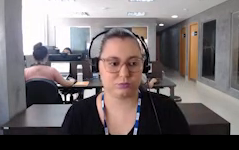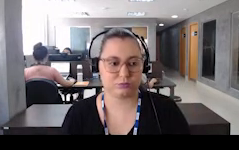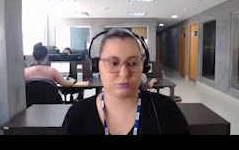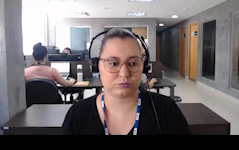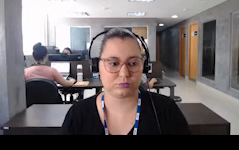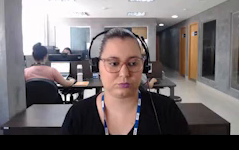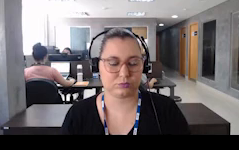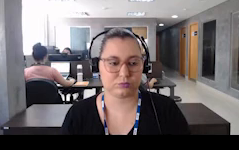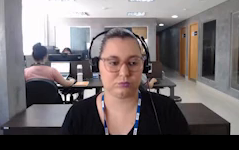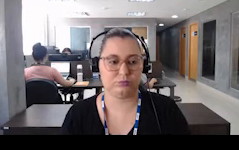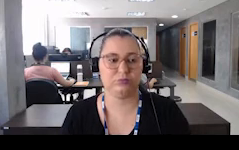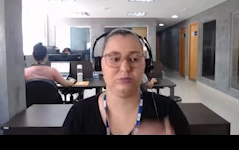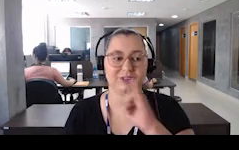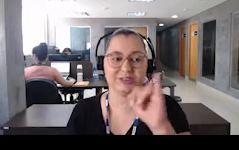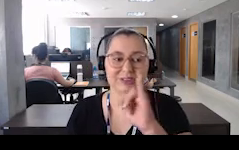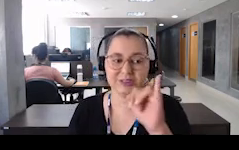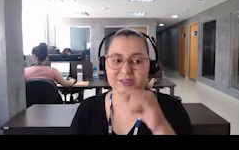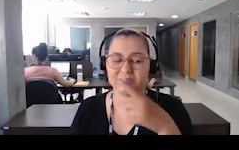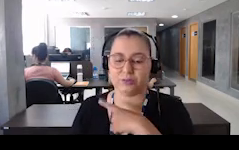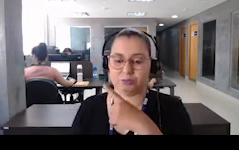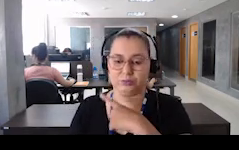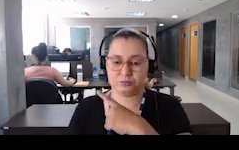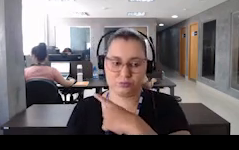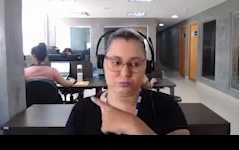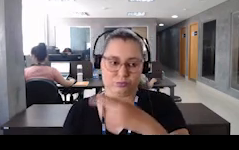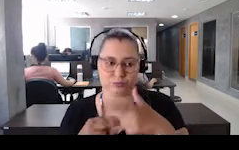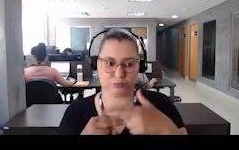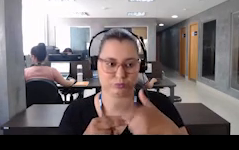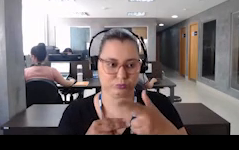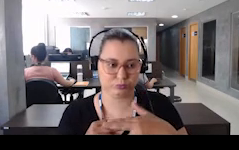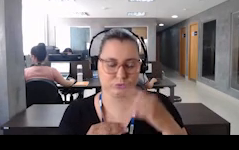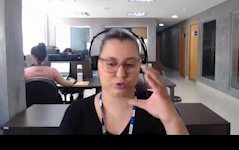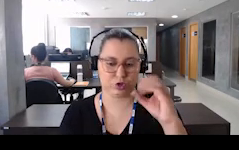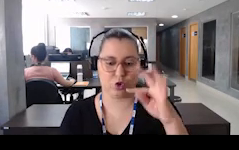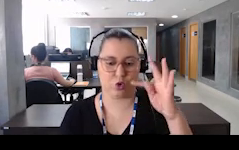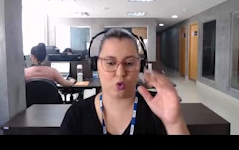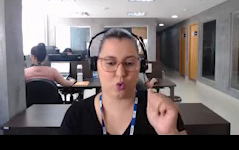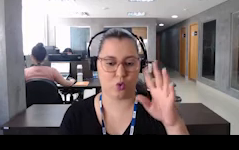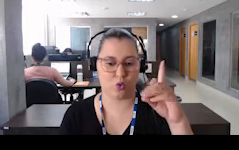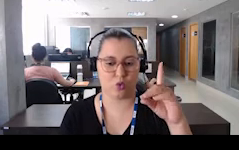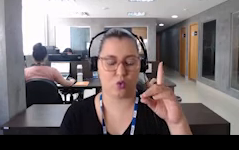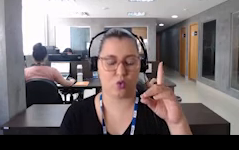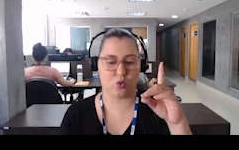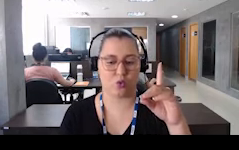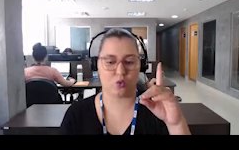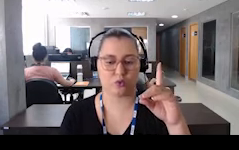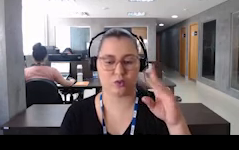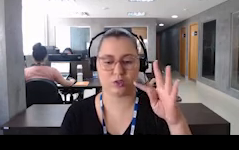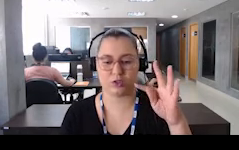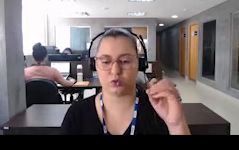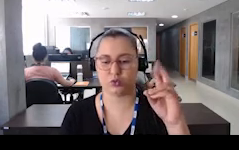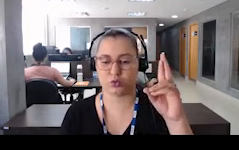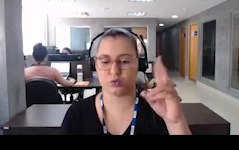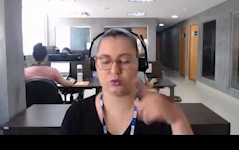a justificativa, né? Então, se for usar o contactor, né? O contactor aqui, ele está perguntando, né? Então, a capacidade de chaveamento do